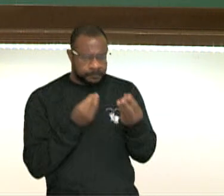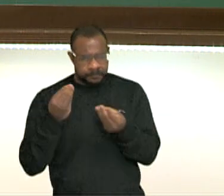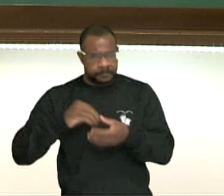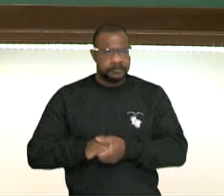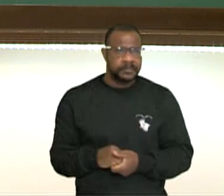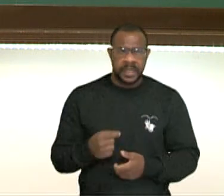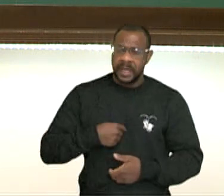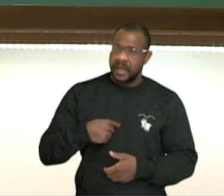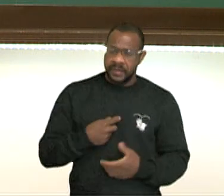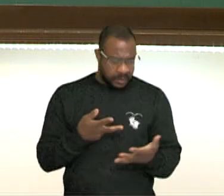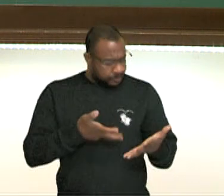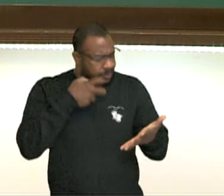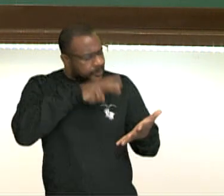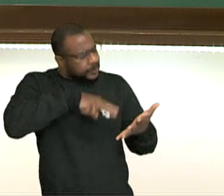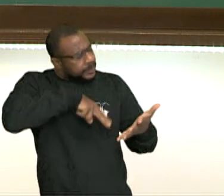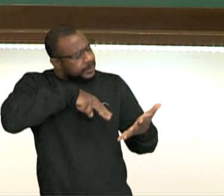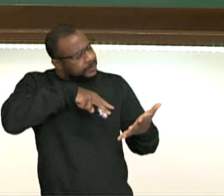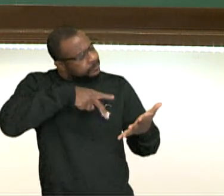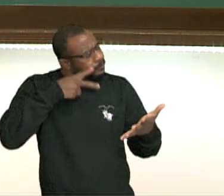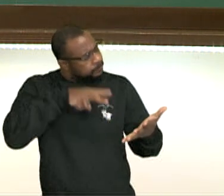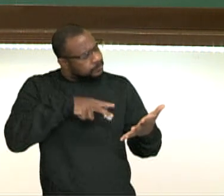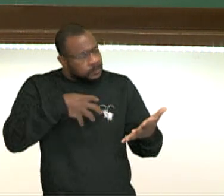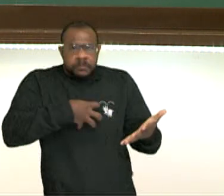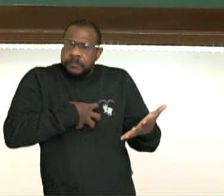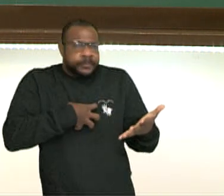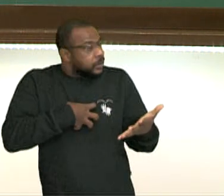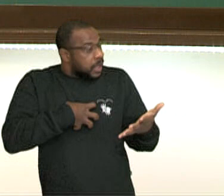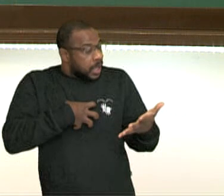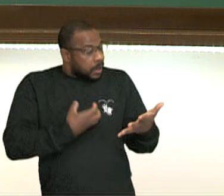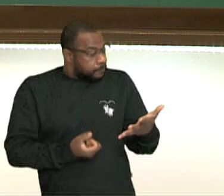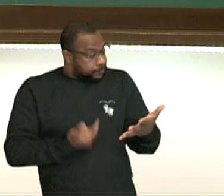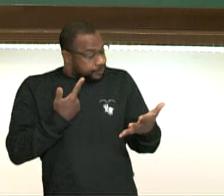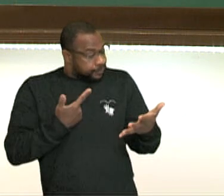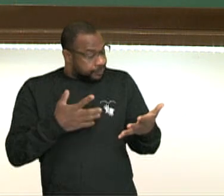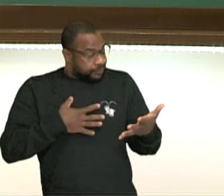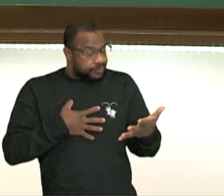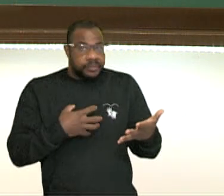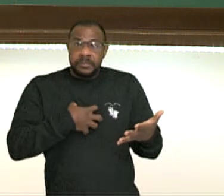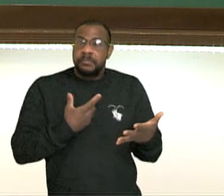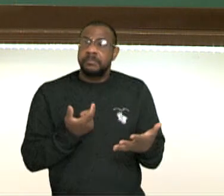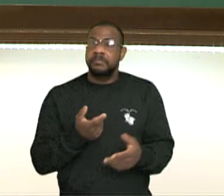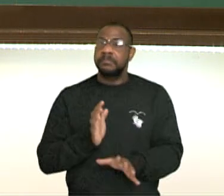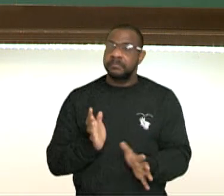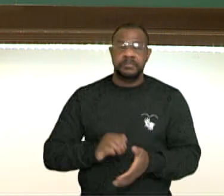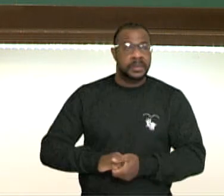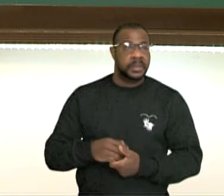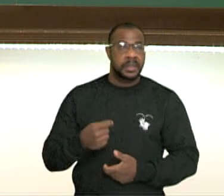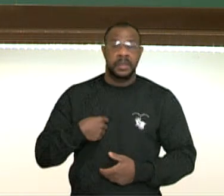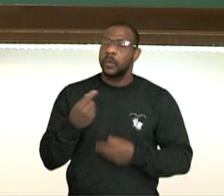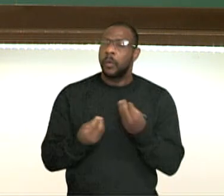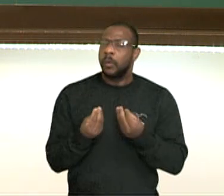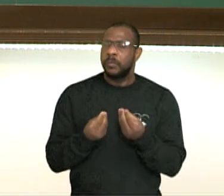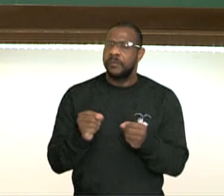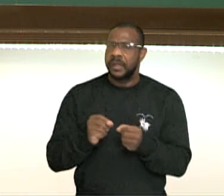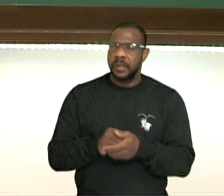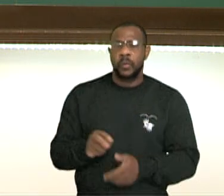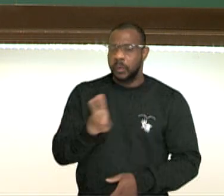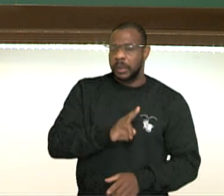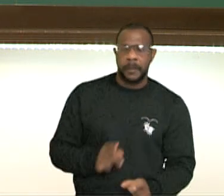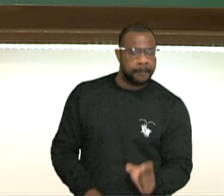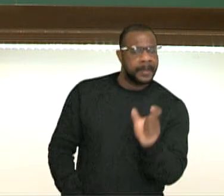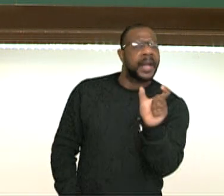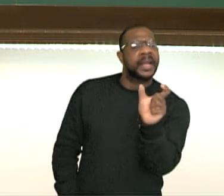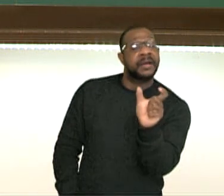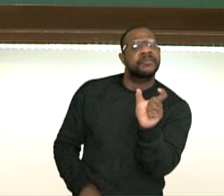sou convencido por um texto e eu nem percebi. E como que se faz isso? Muitas vezes usando palavrinhas